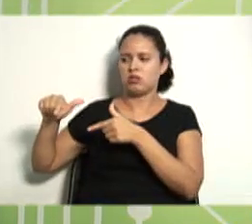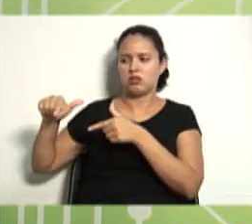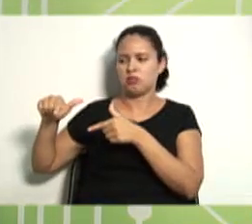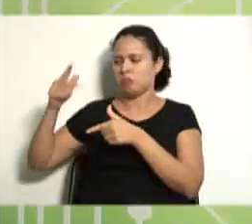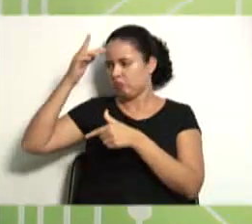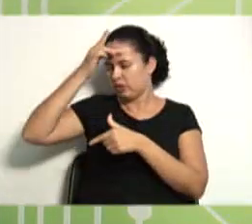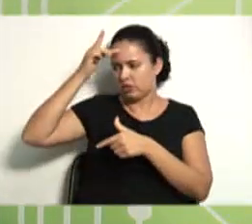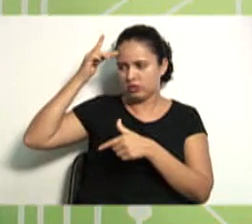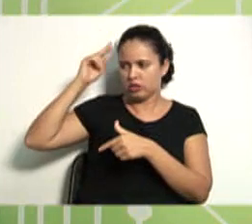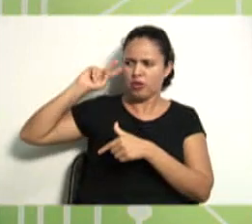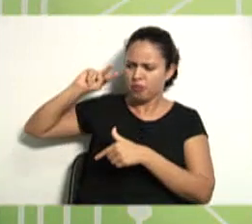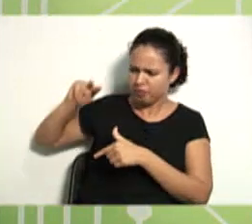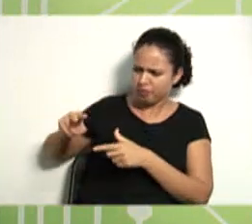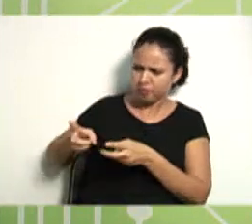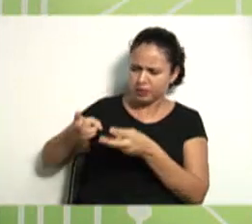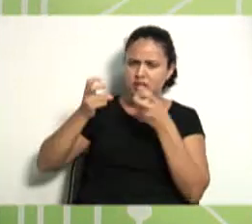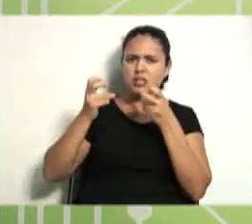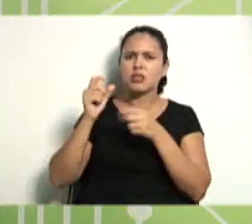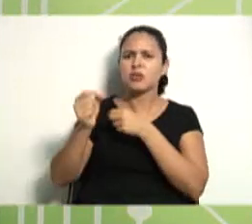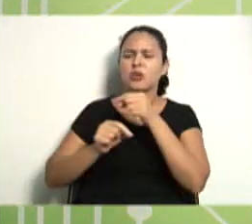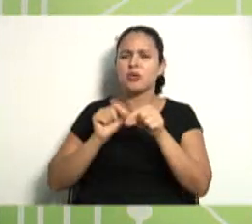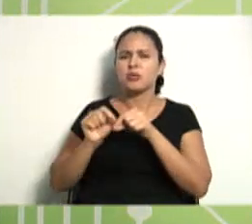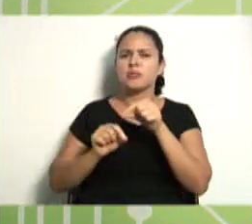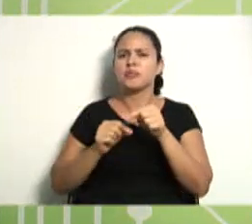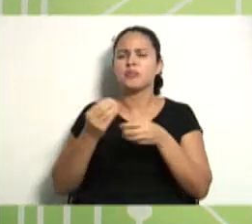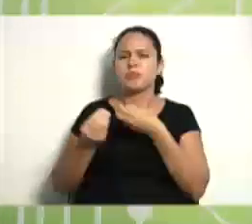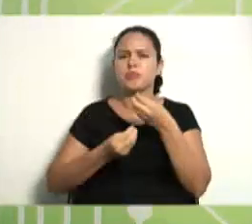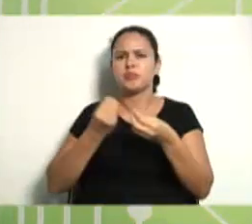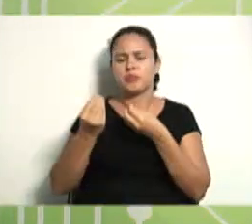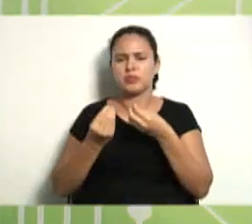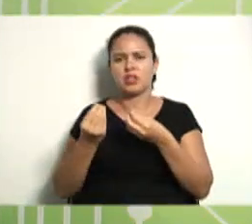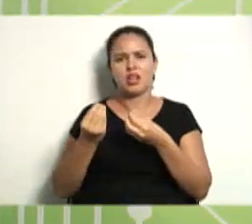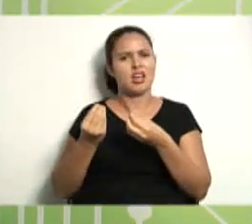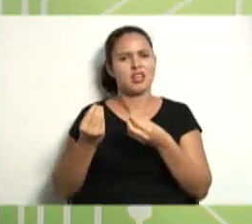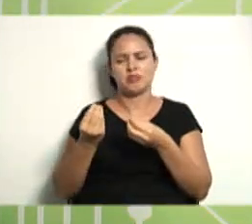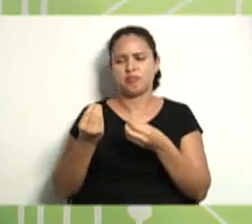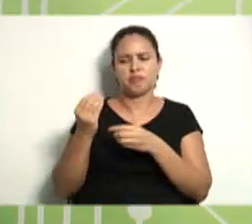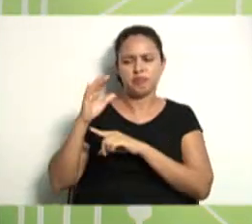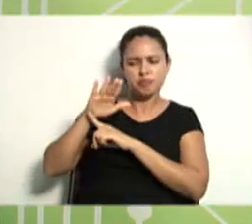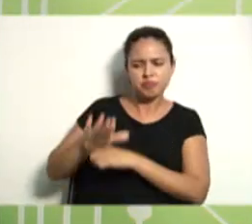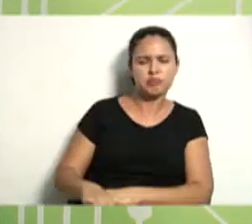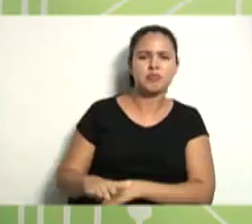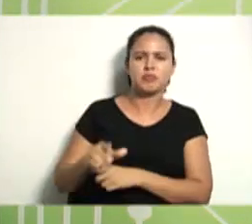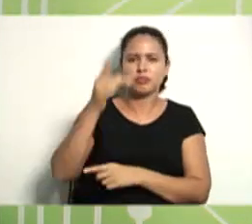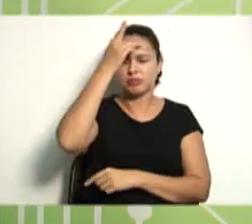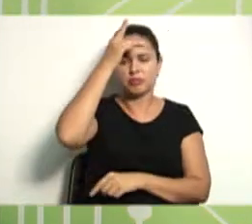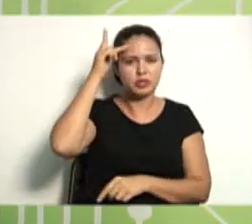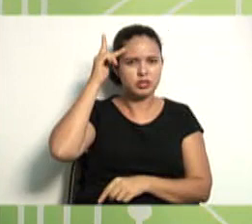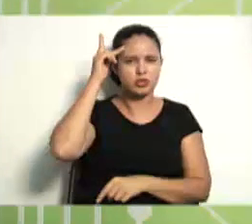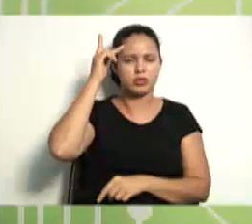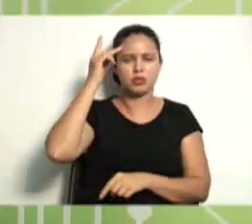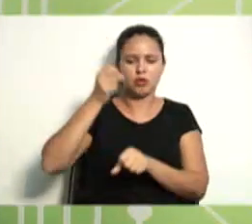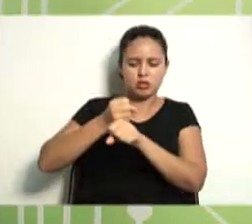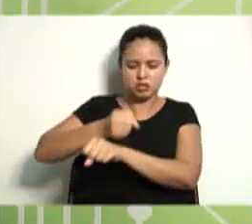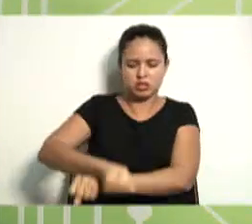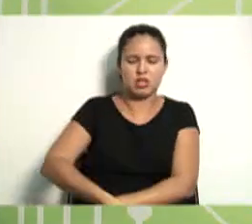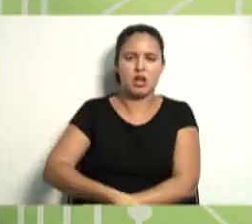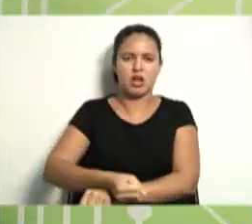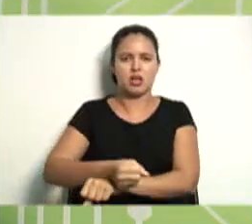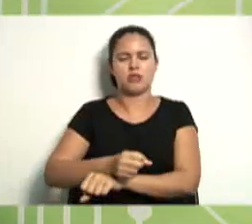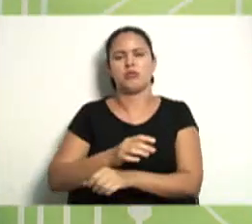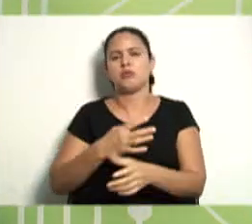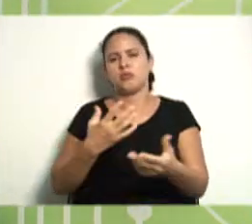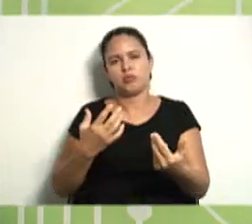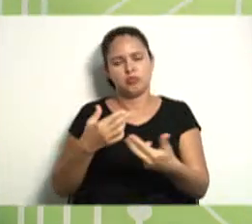maldição. Por quê? Porque trabalhava aquele que tinha fugido do paraíso.